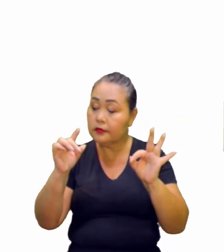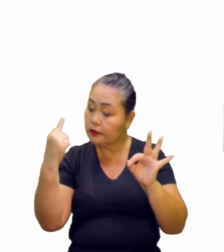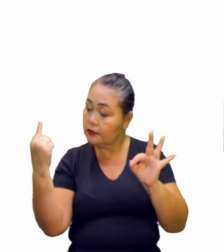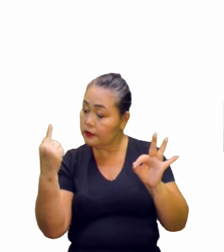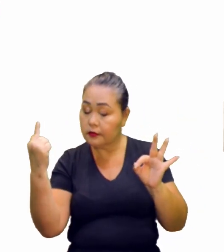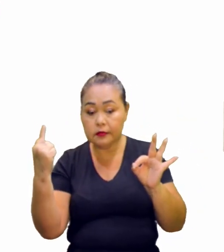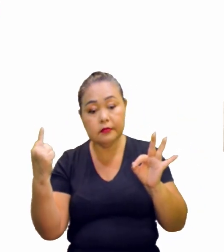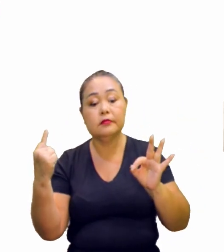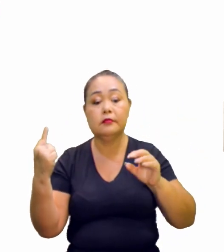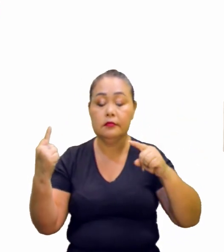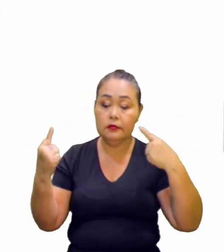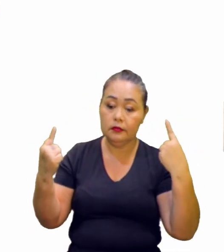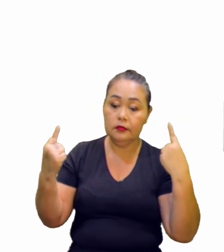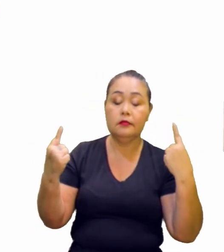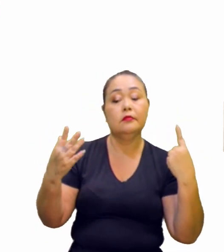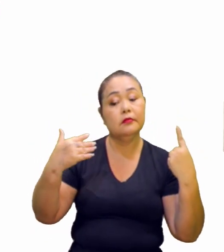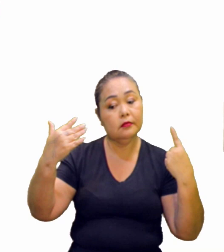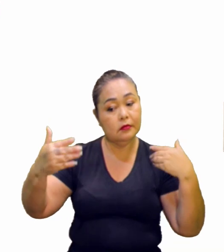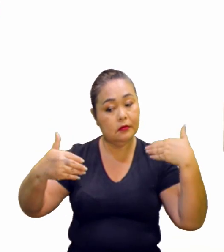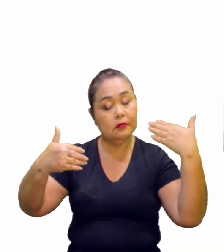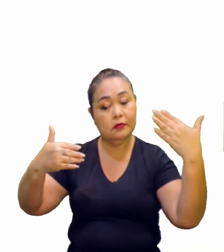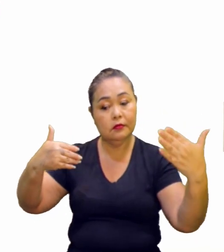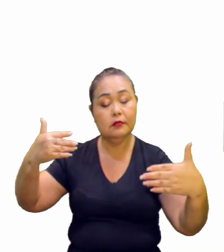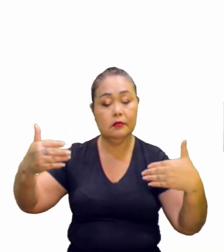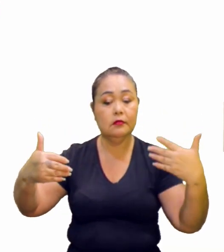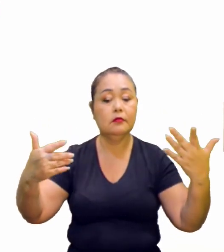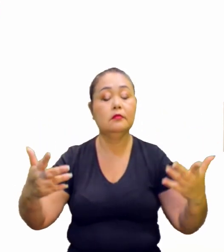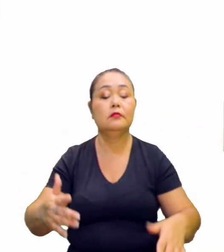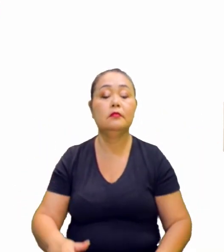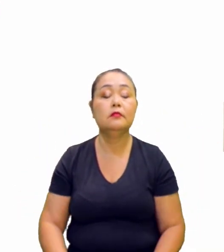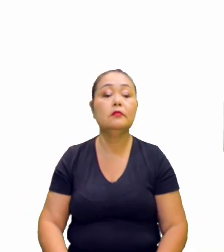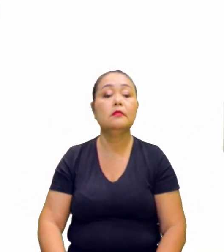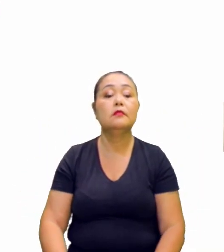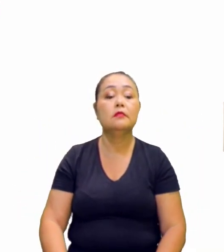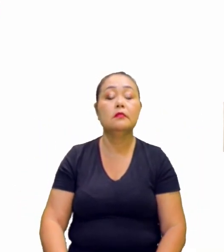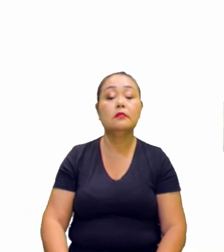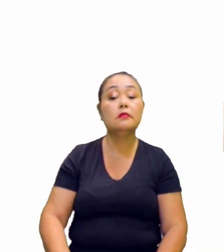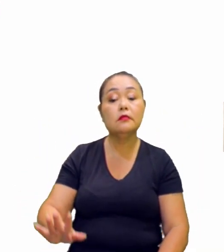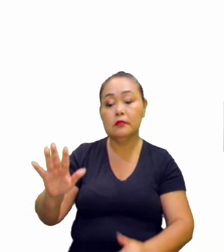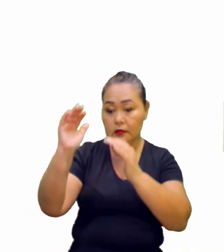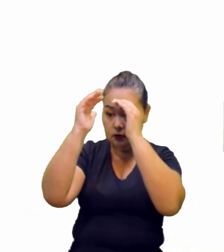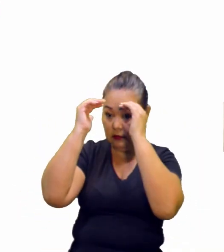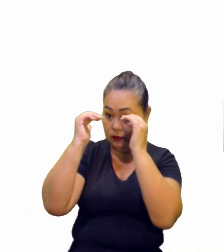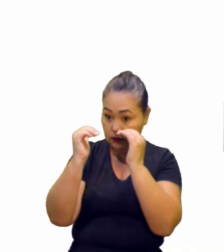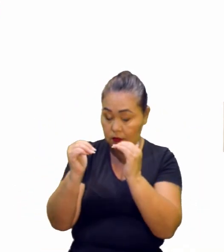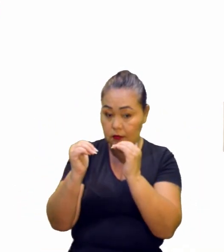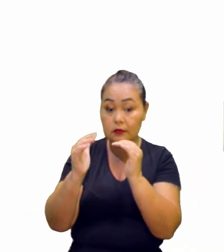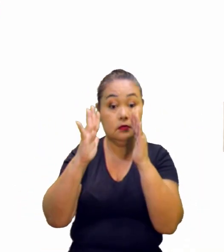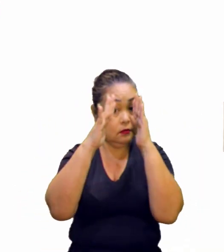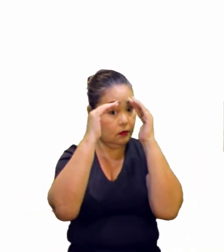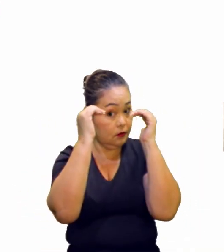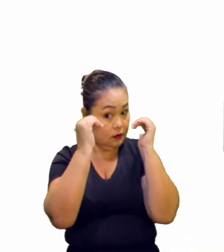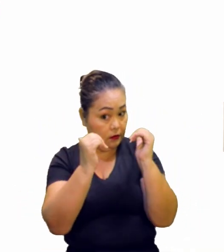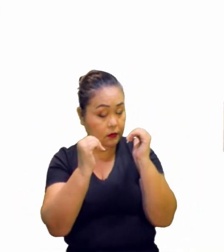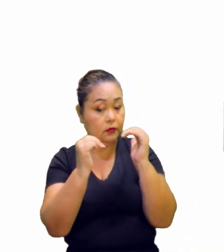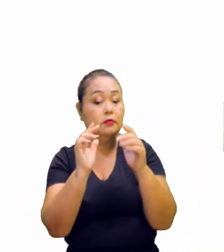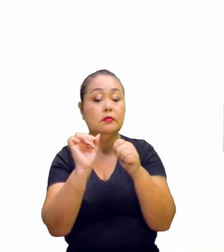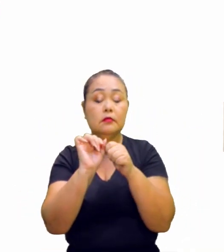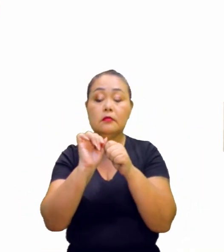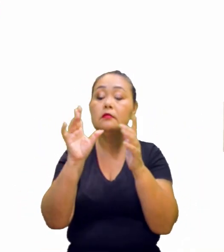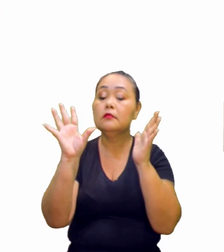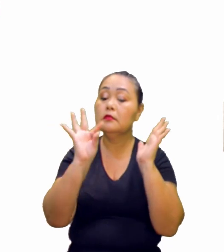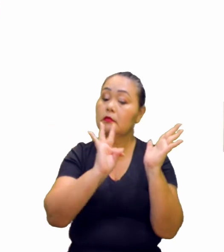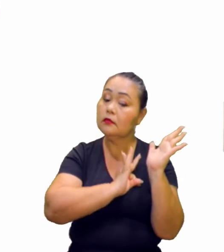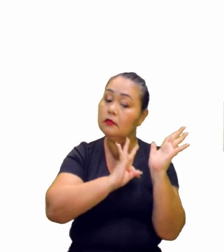só, seguido aí na linha, no alinhamento, tá? Tem que respeitar, e para isso eu uso toda uma técnica